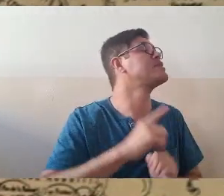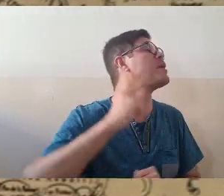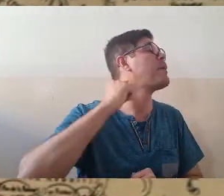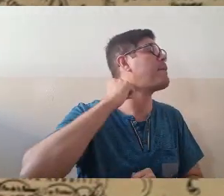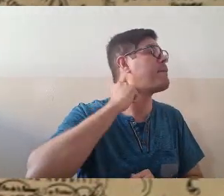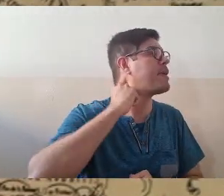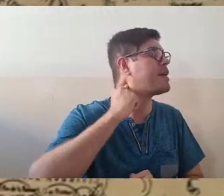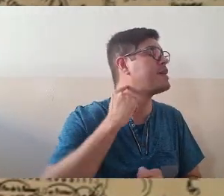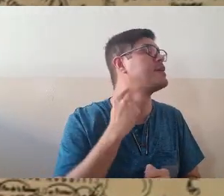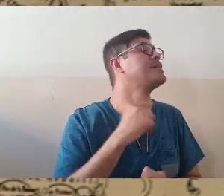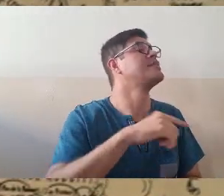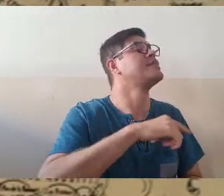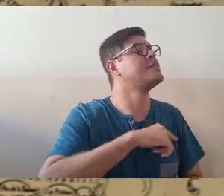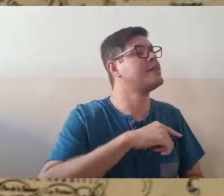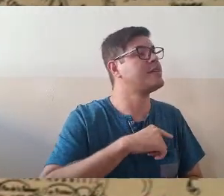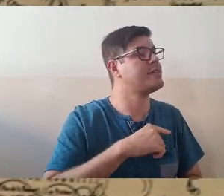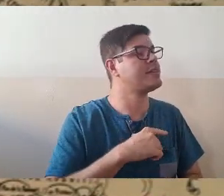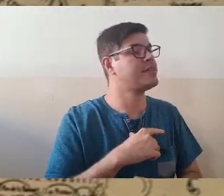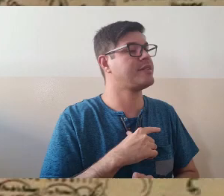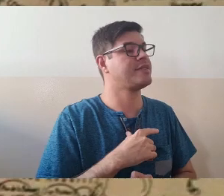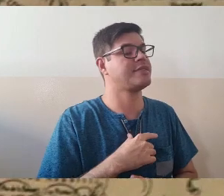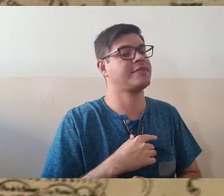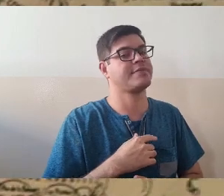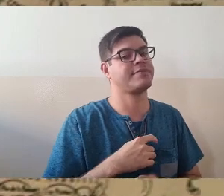teremos a oferta do curso